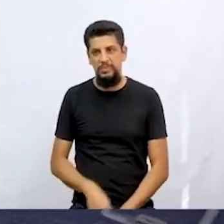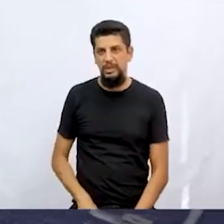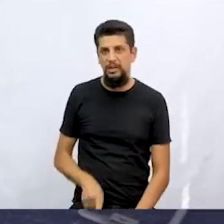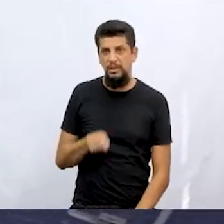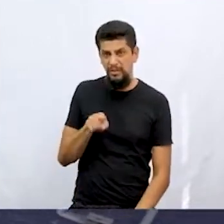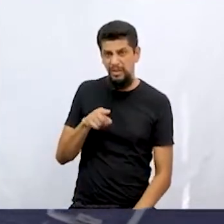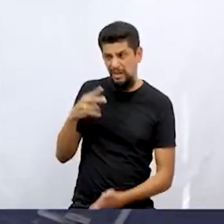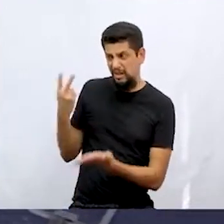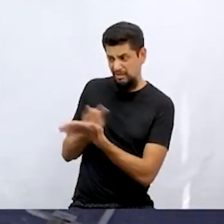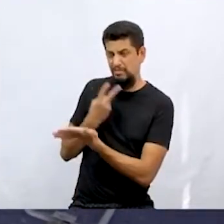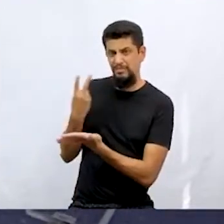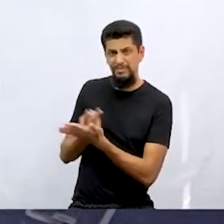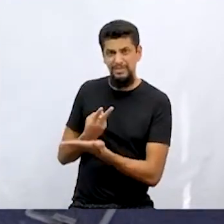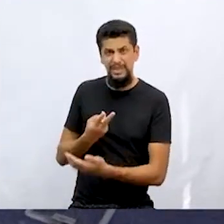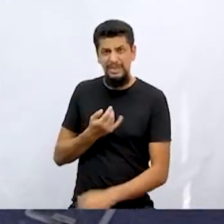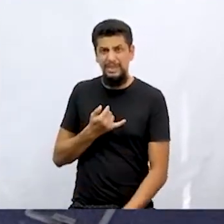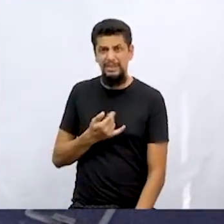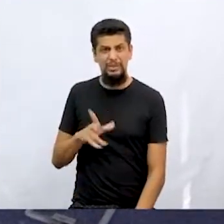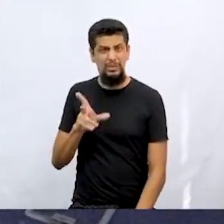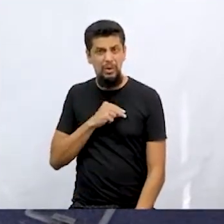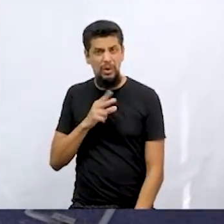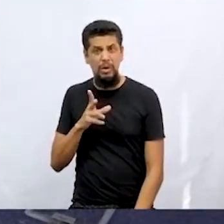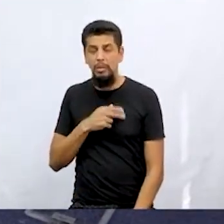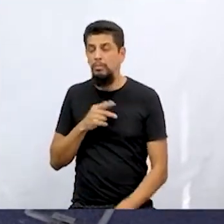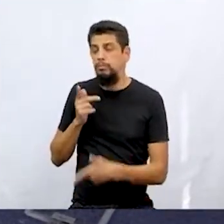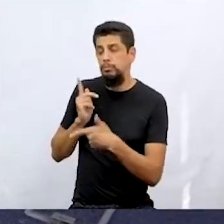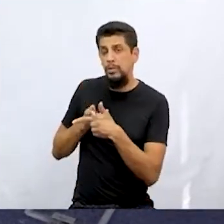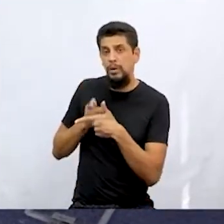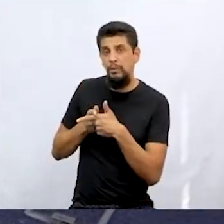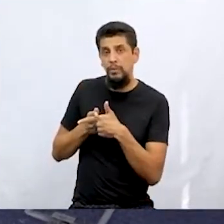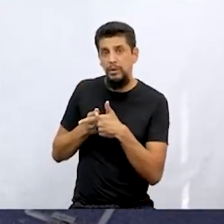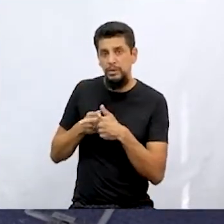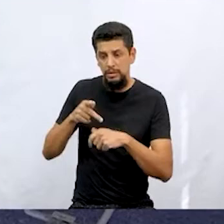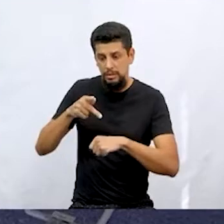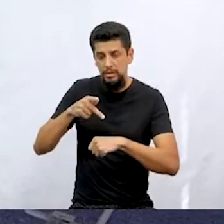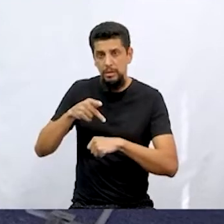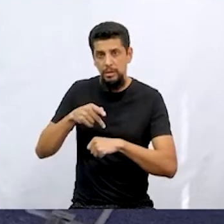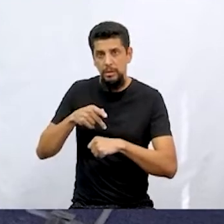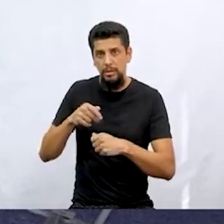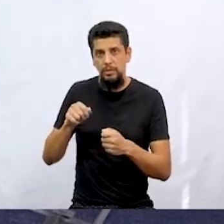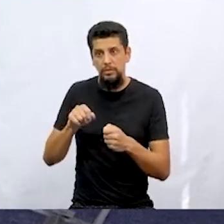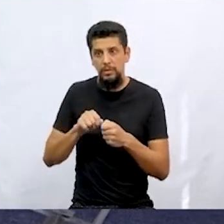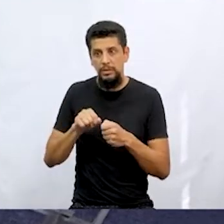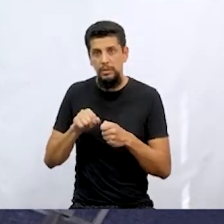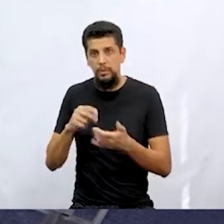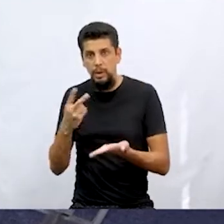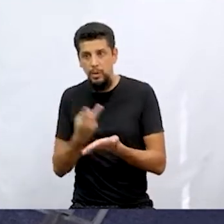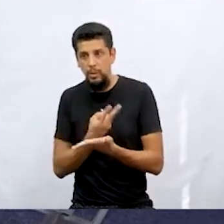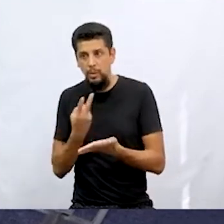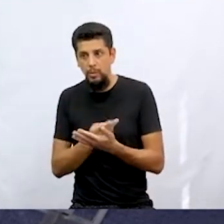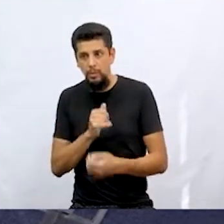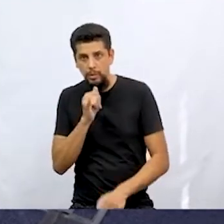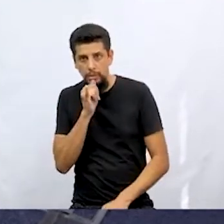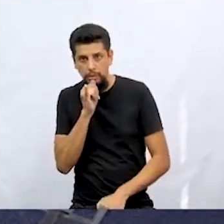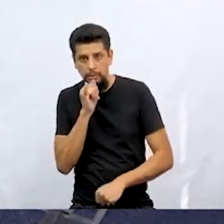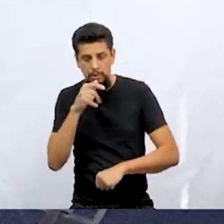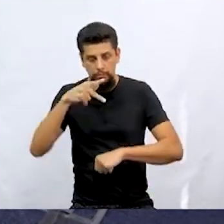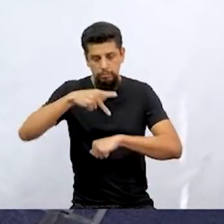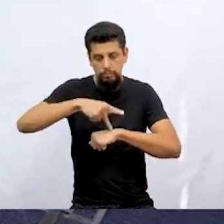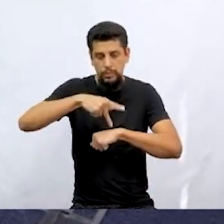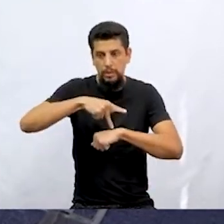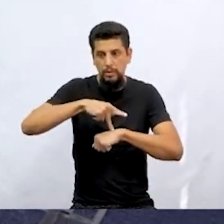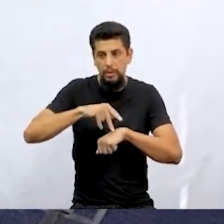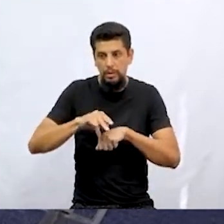Pronto. Você errou. Eu errei? Uhum. Ai, meu Deus. Por quê? Você jogou, vou fazer o erro, tá? Tava aqui,